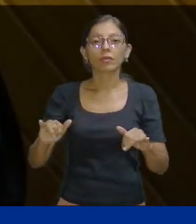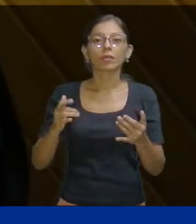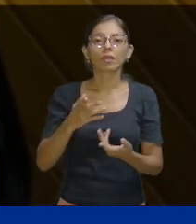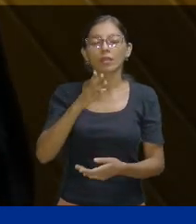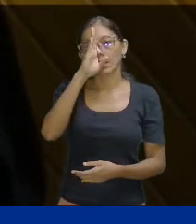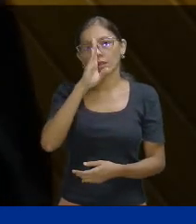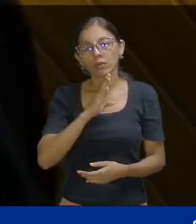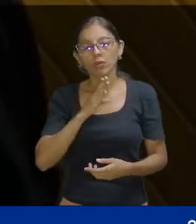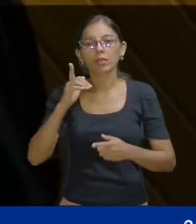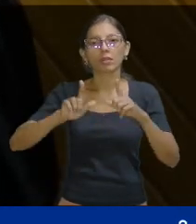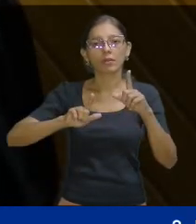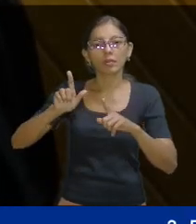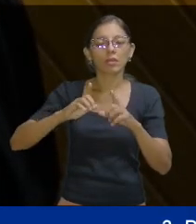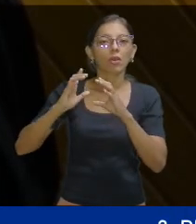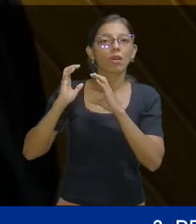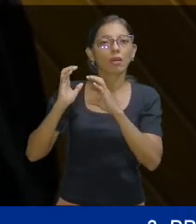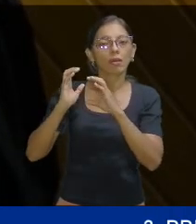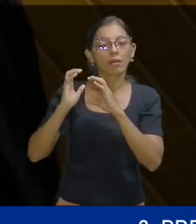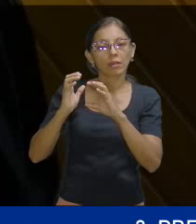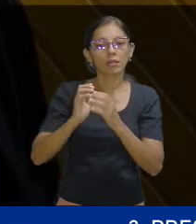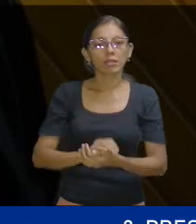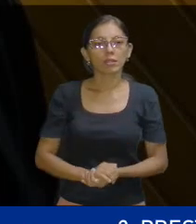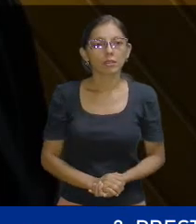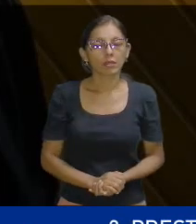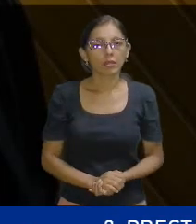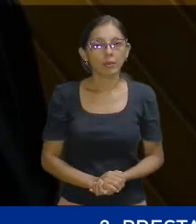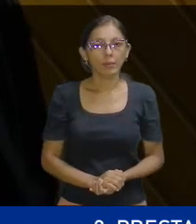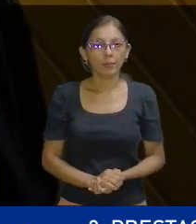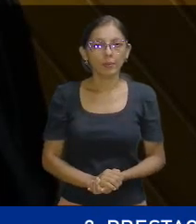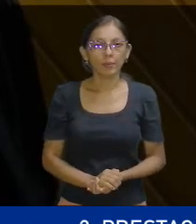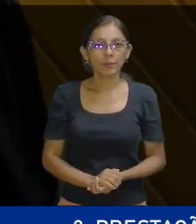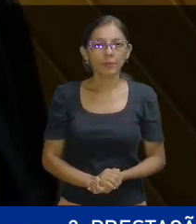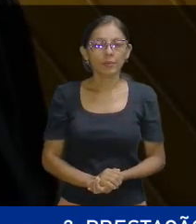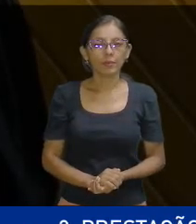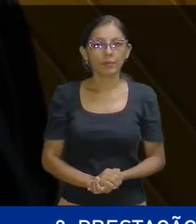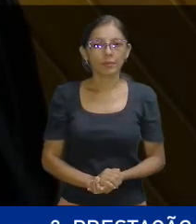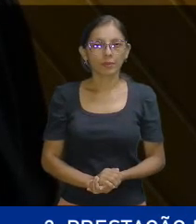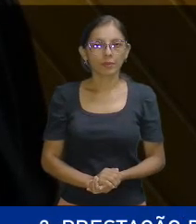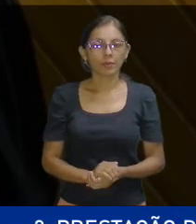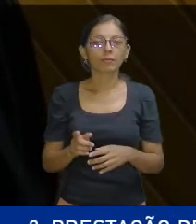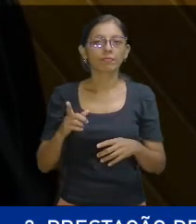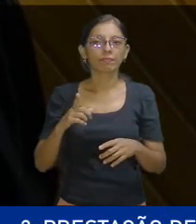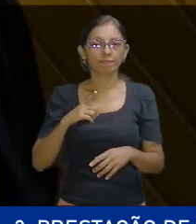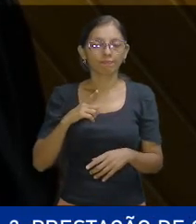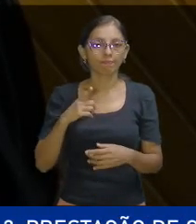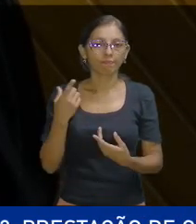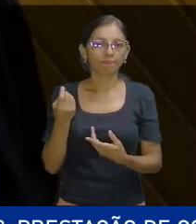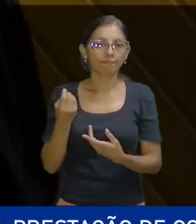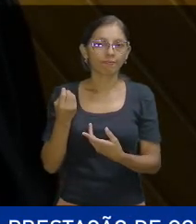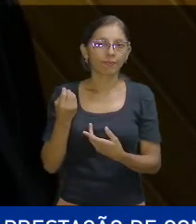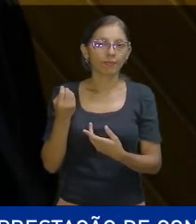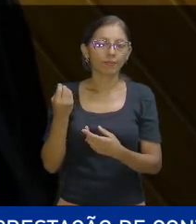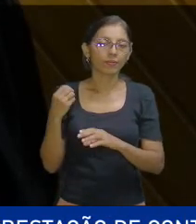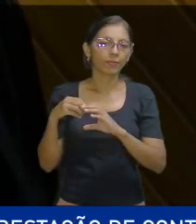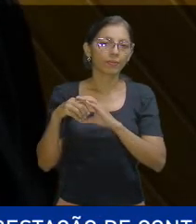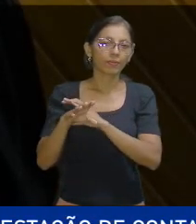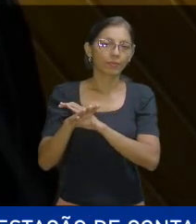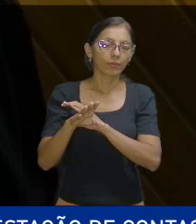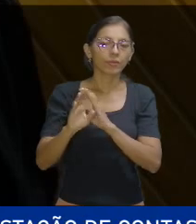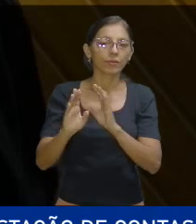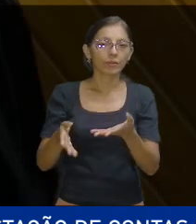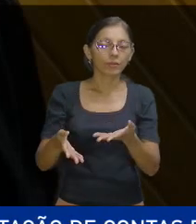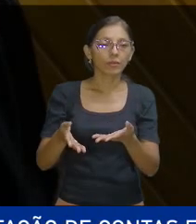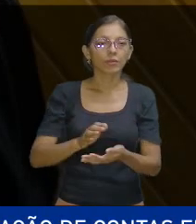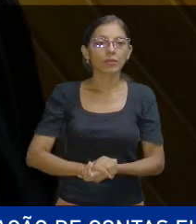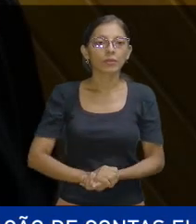televisão por meio de inserções nos intervalos da programação das emissoras e que a descrição dos serviços contém de